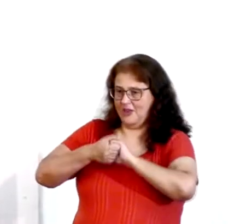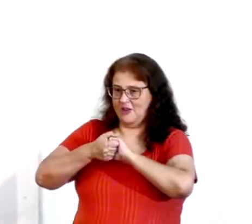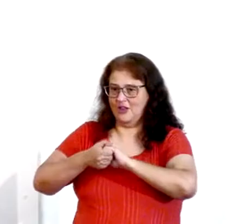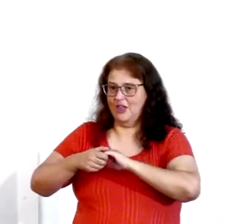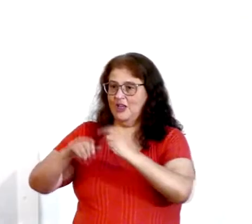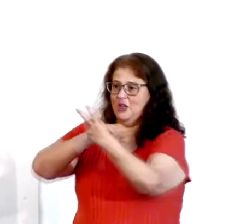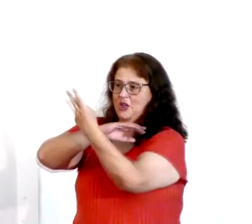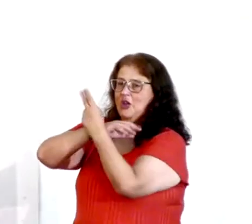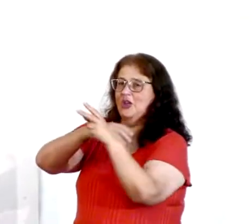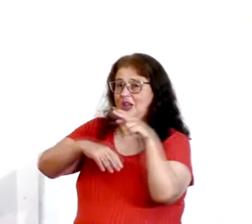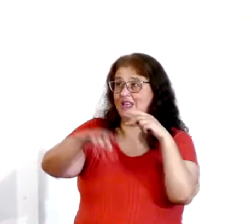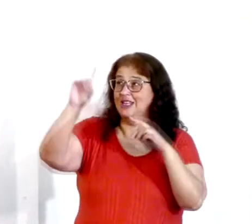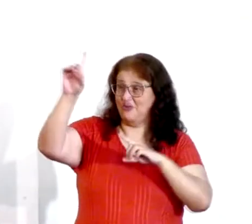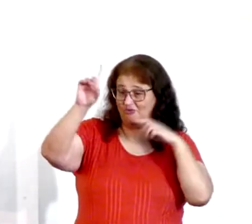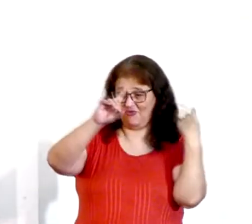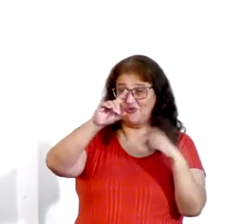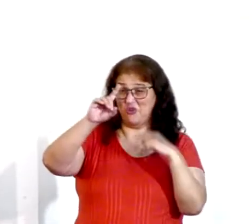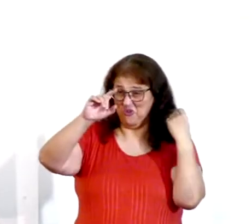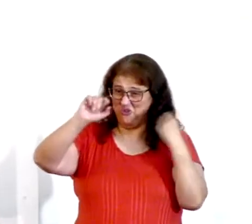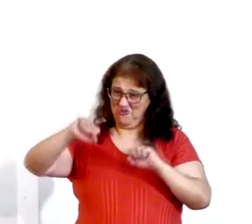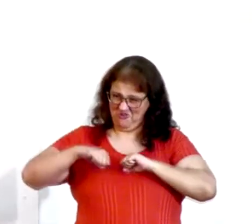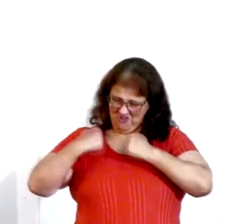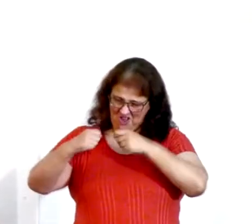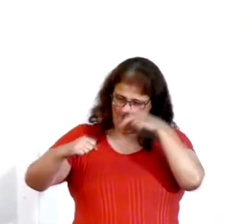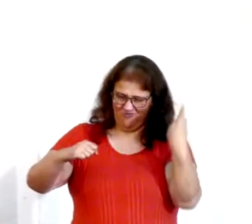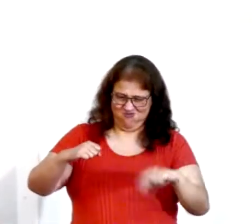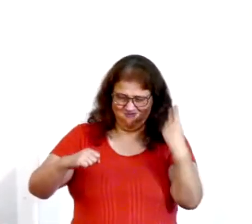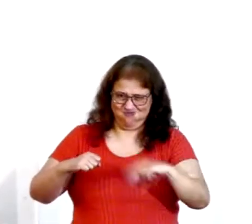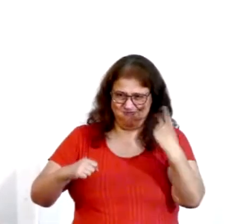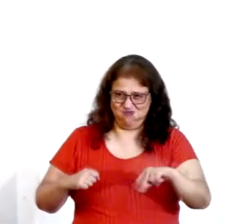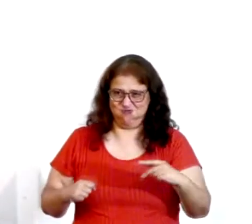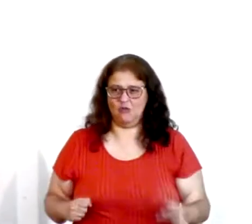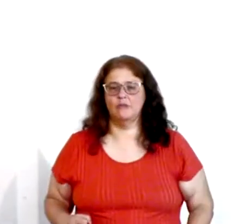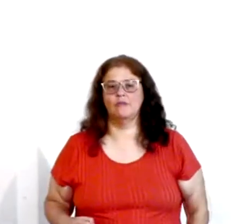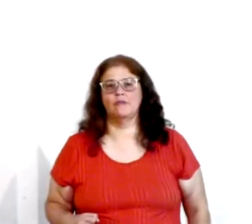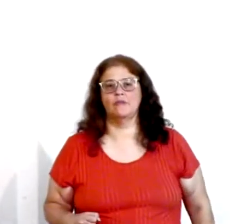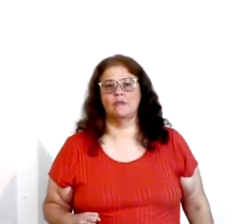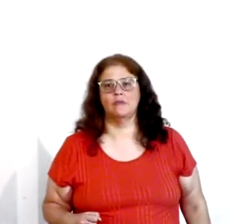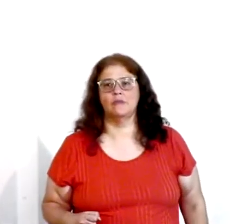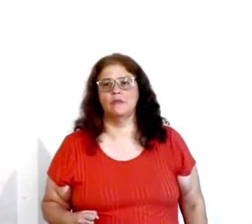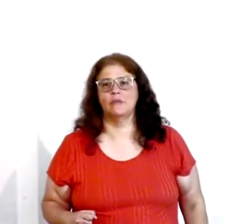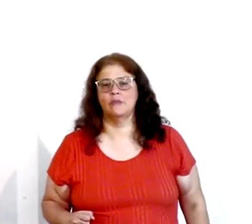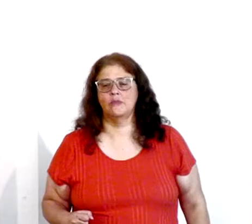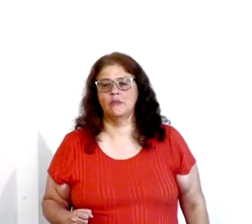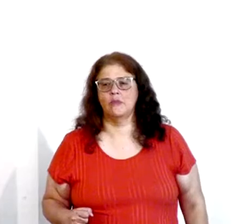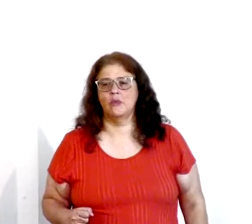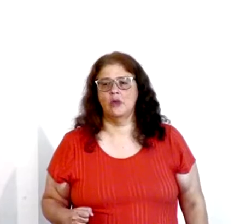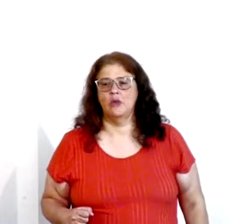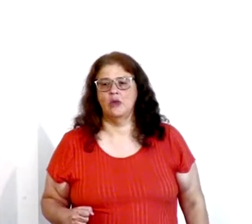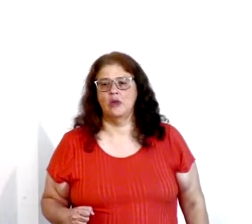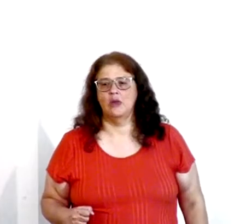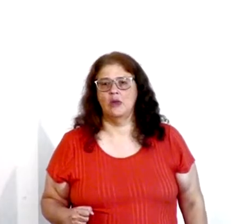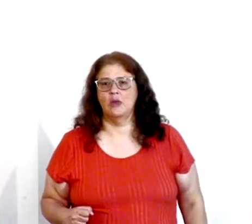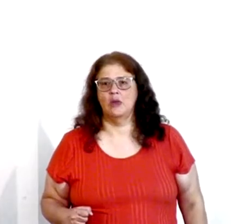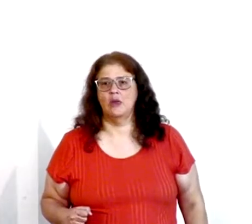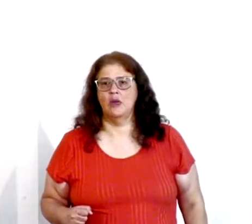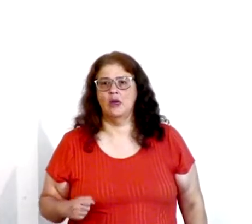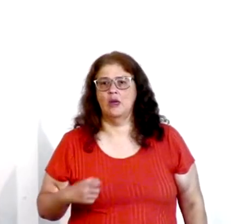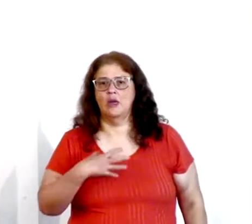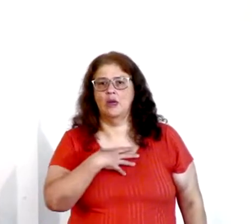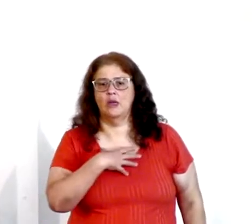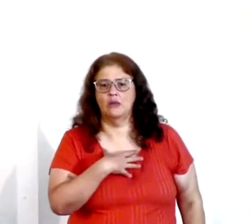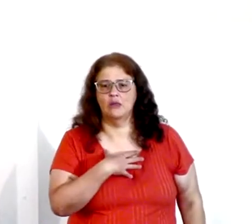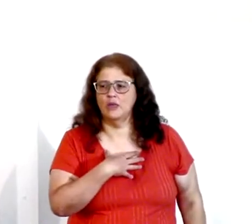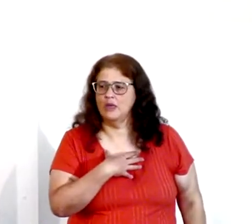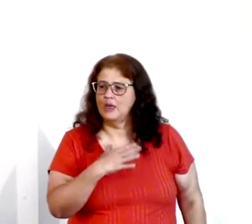lia o seu sermão, as pessoas se agarravam nas colunas da igreja, porque a sensação era